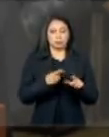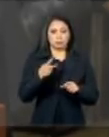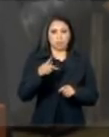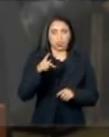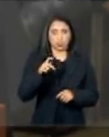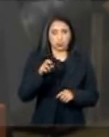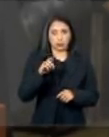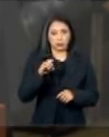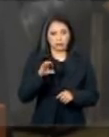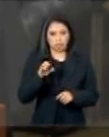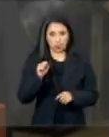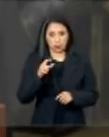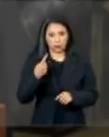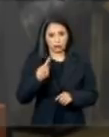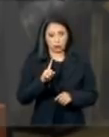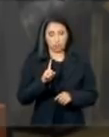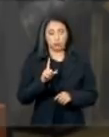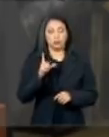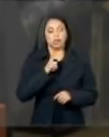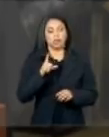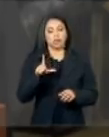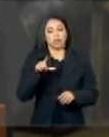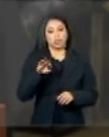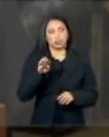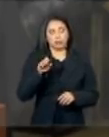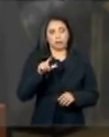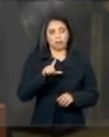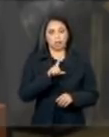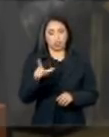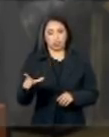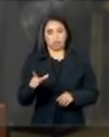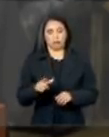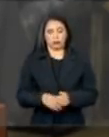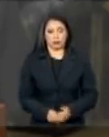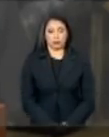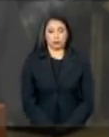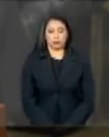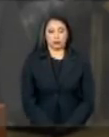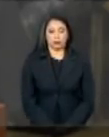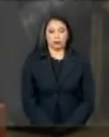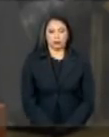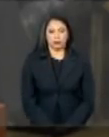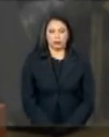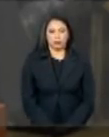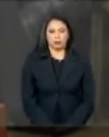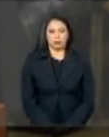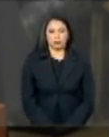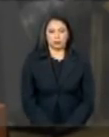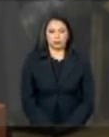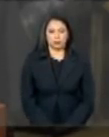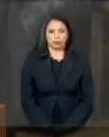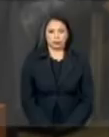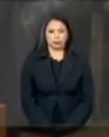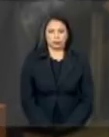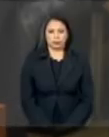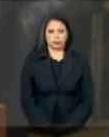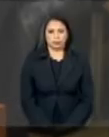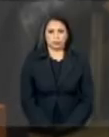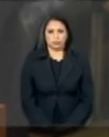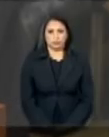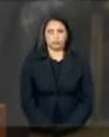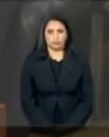que não altere o fundamento legal do ato concessório eu quero chamar atenção para o fato que esse dispositivo ele